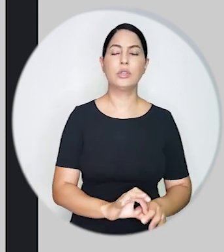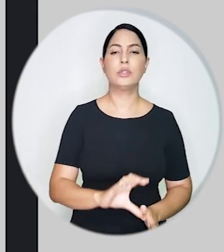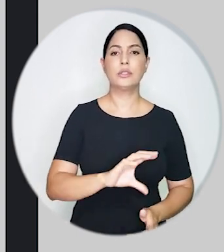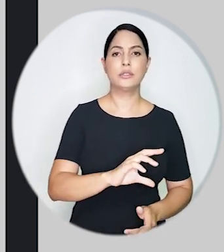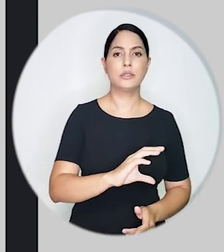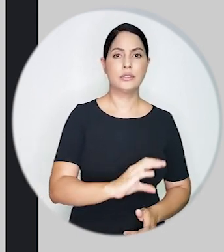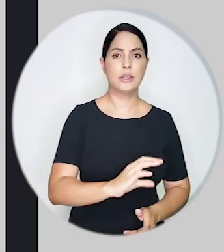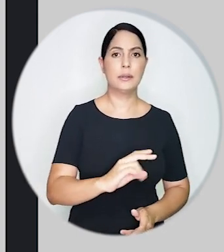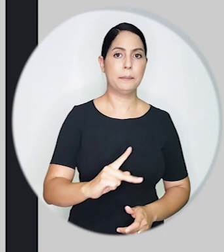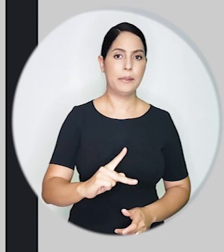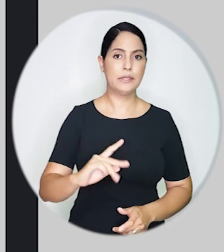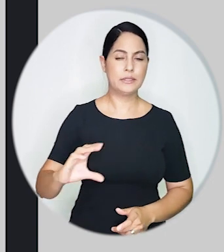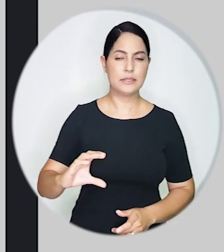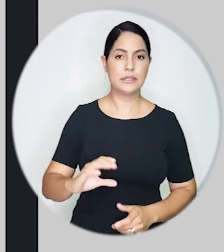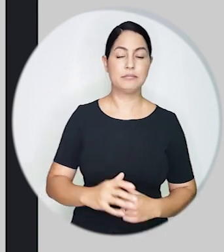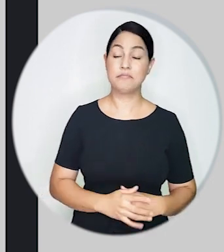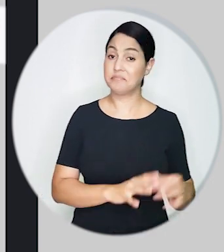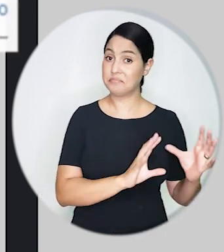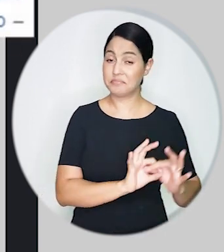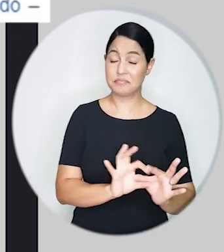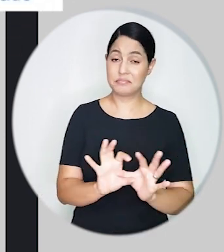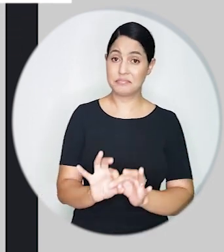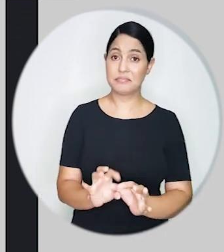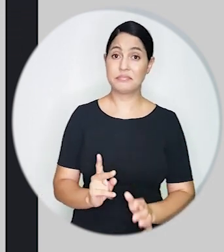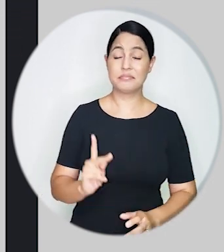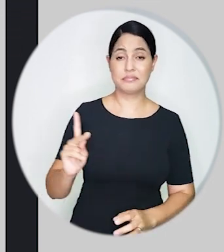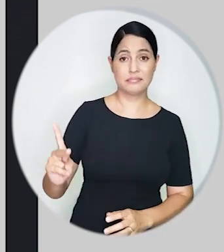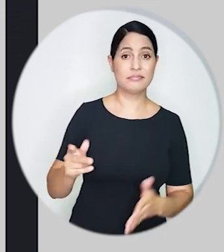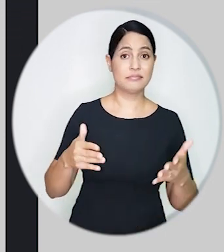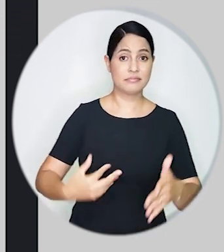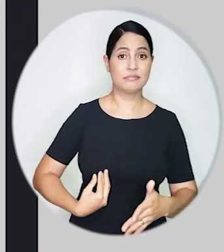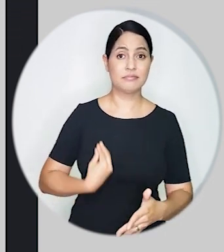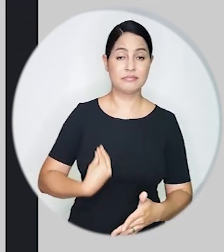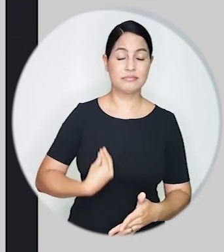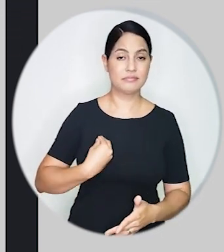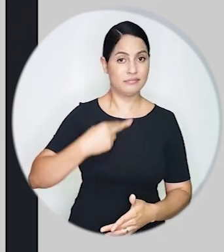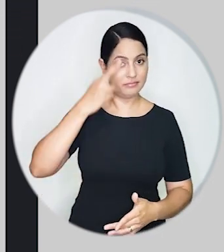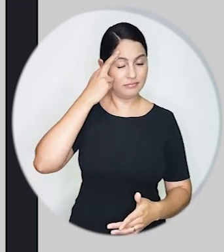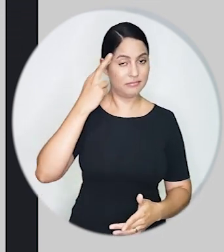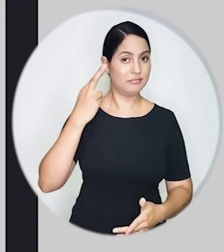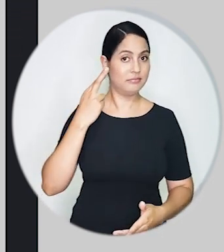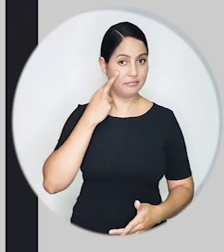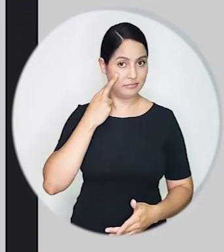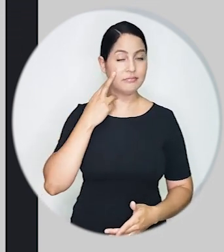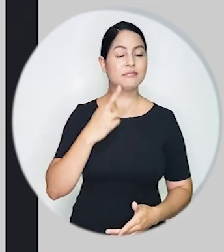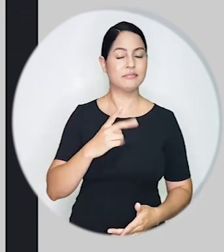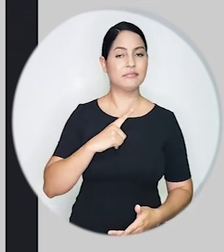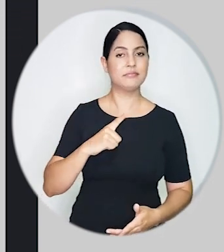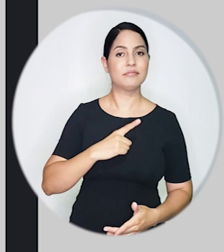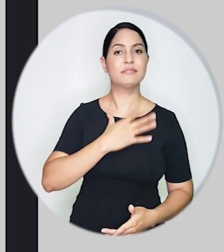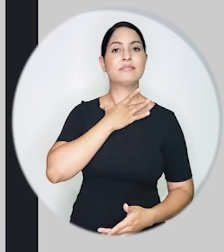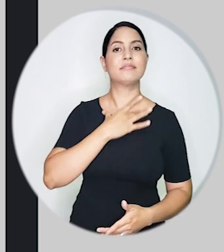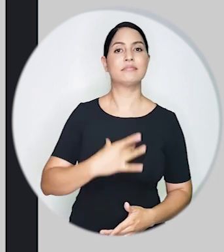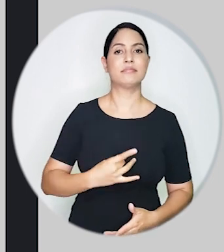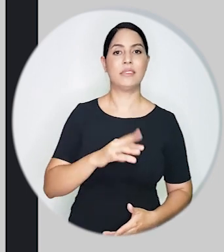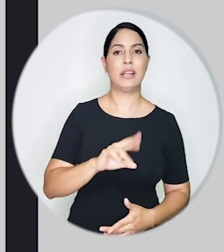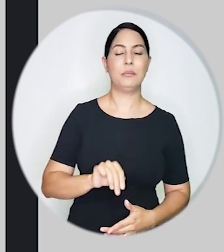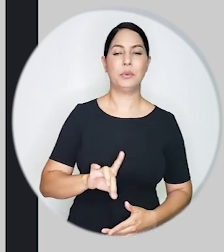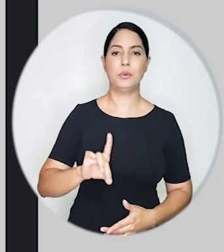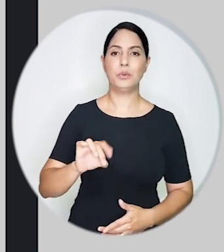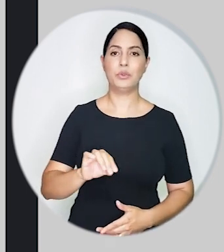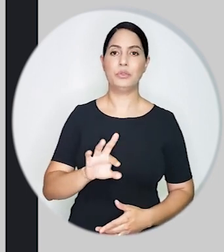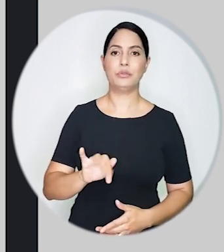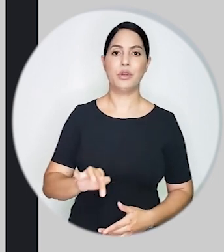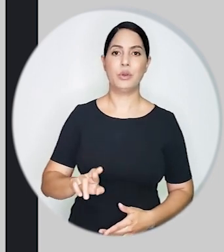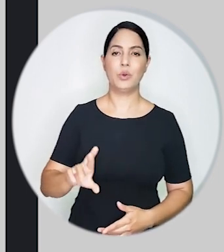de Processo Civil. Em reconhecimento pela sua contribuição ao Estado Democrático de Direito, Pacheco foi agraciado pelo Conselho Federal da OAB com